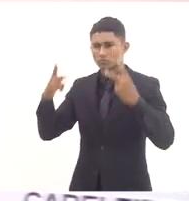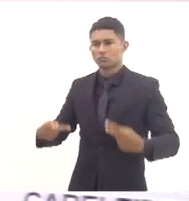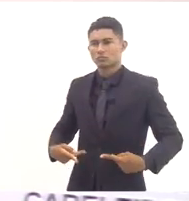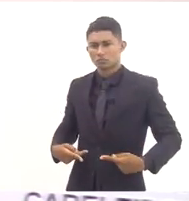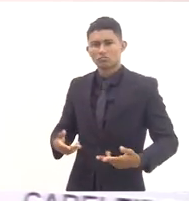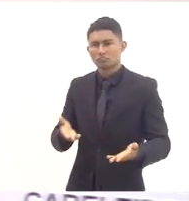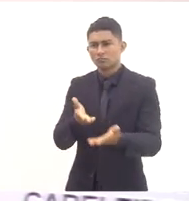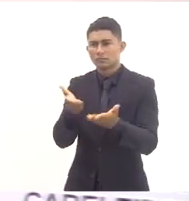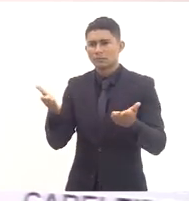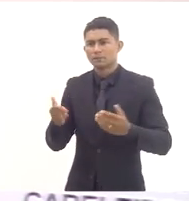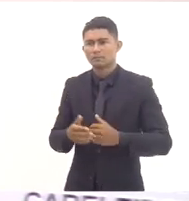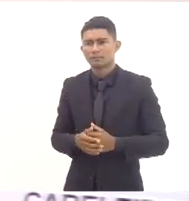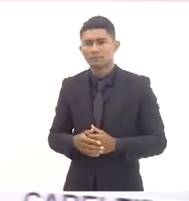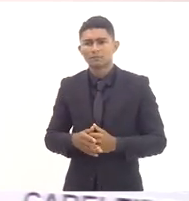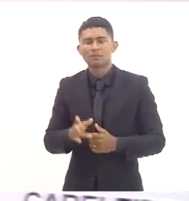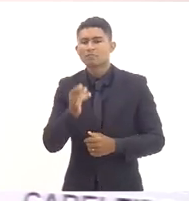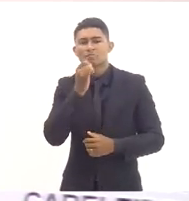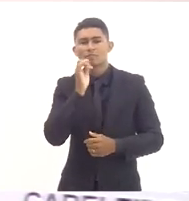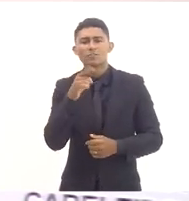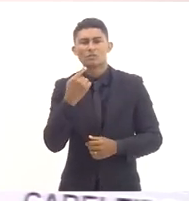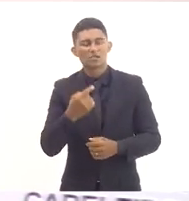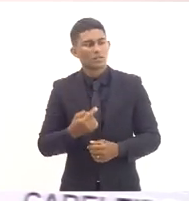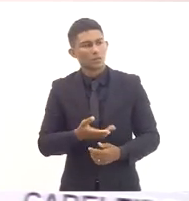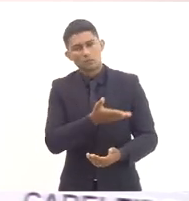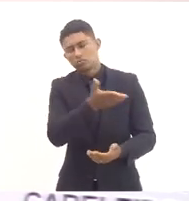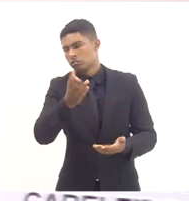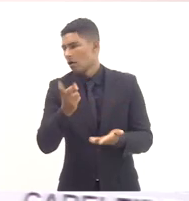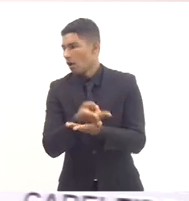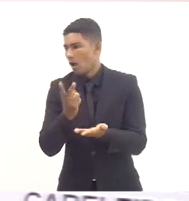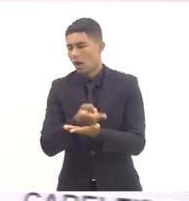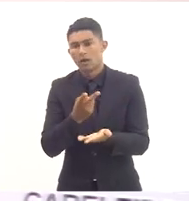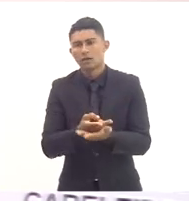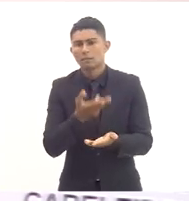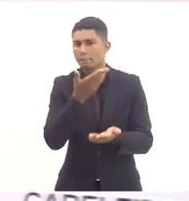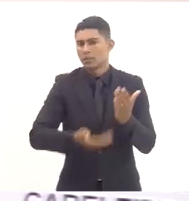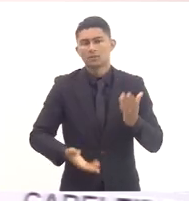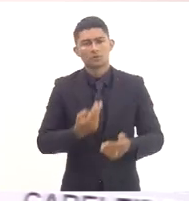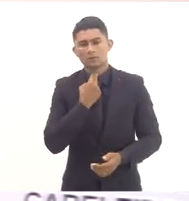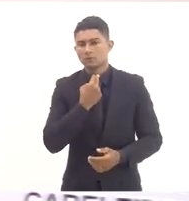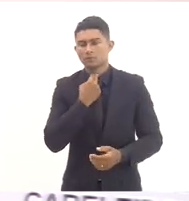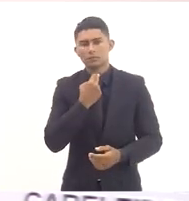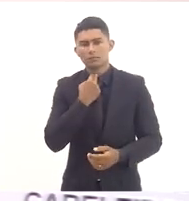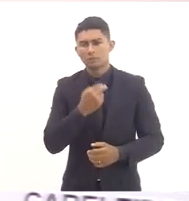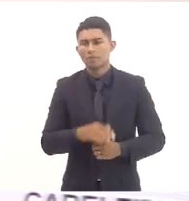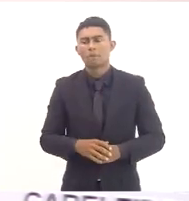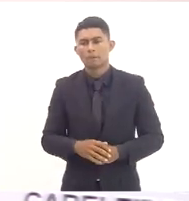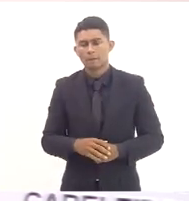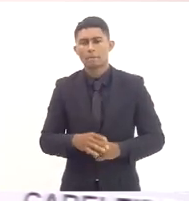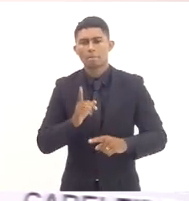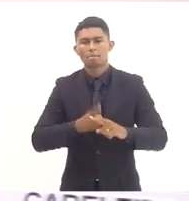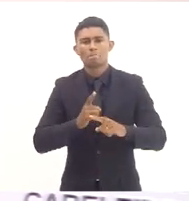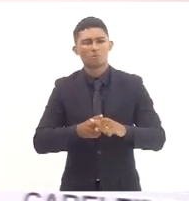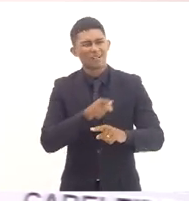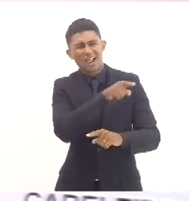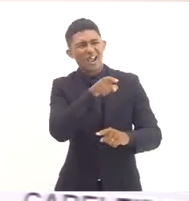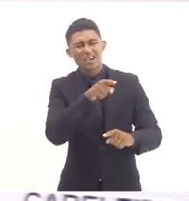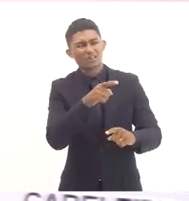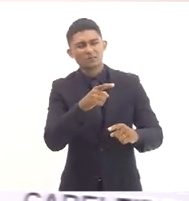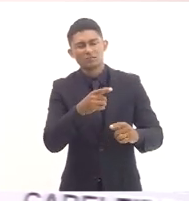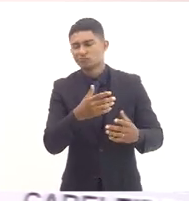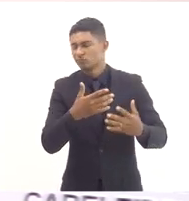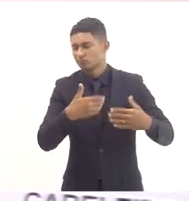e a integração a gente não deve ter Jamais porque a indignação nos ensina a não aceitar as coisas como elas são e